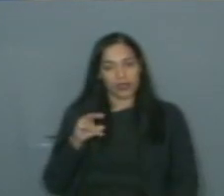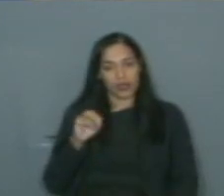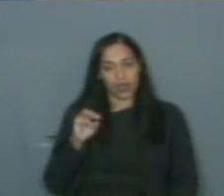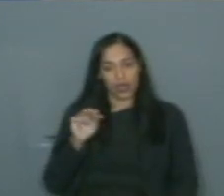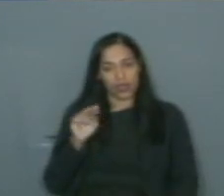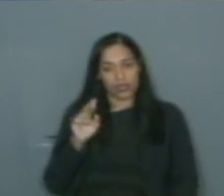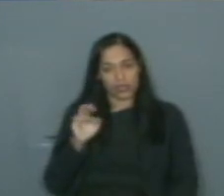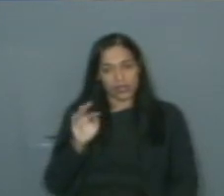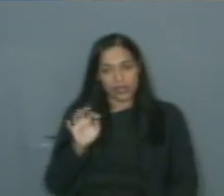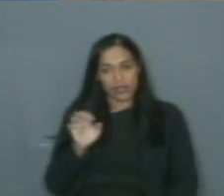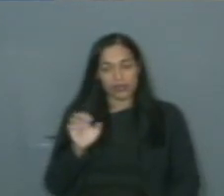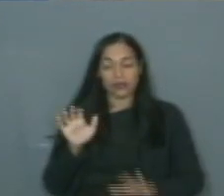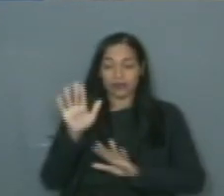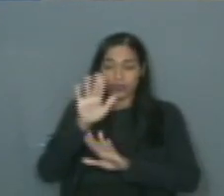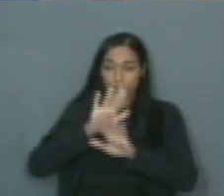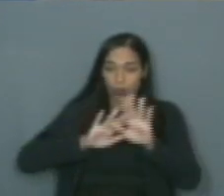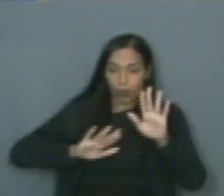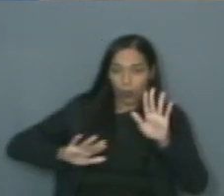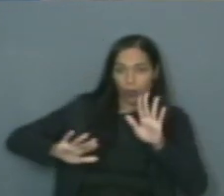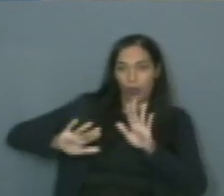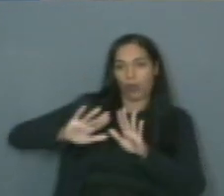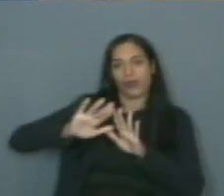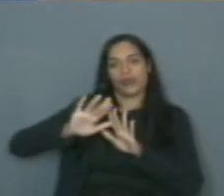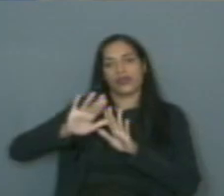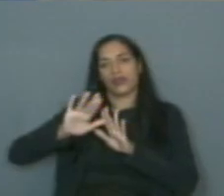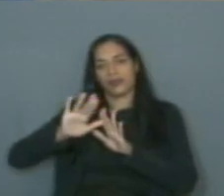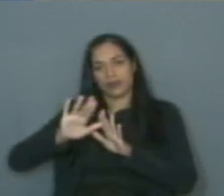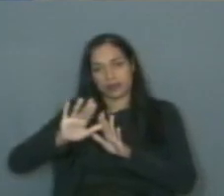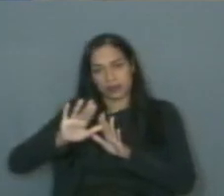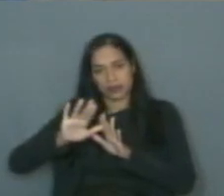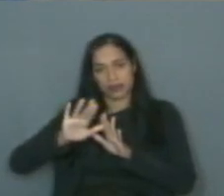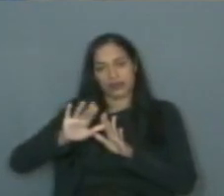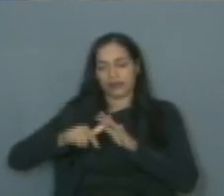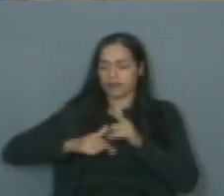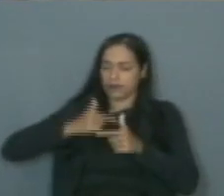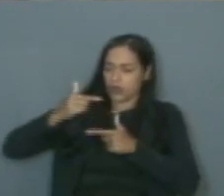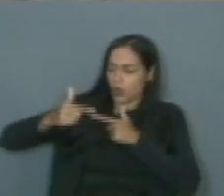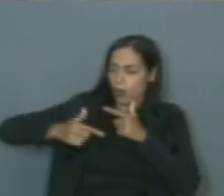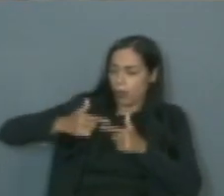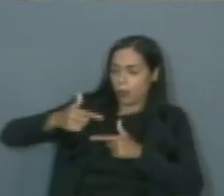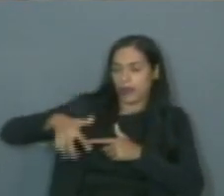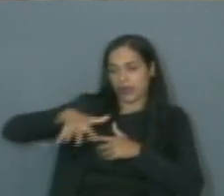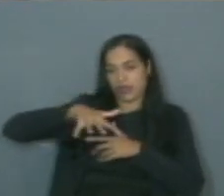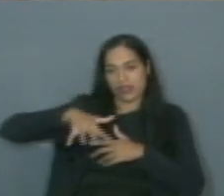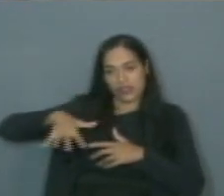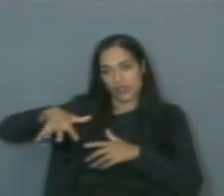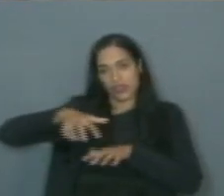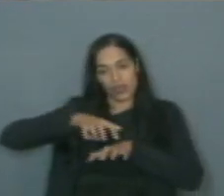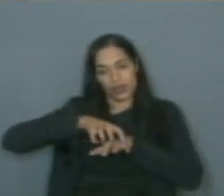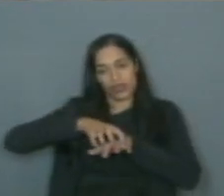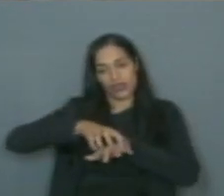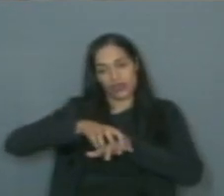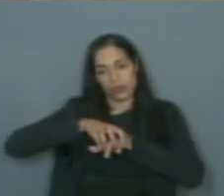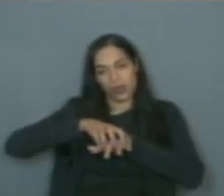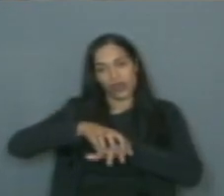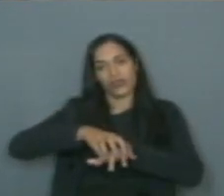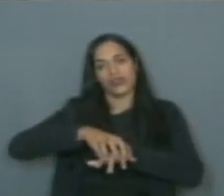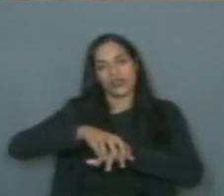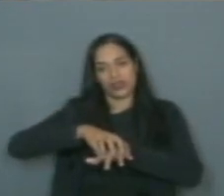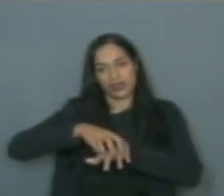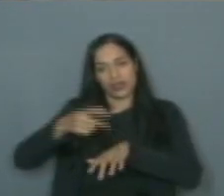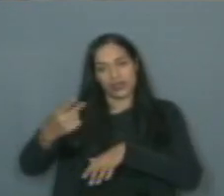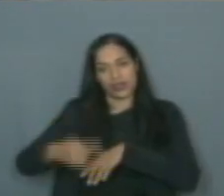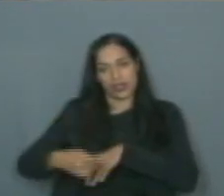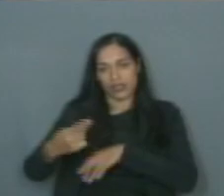ela cuida da parte operacional do transporte